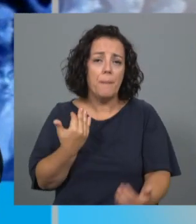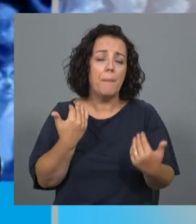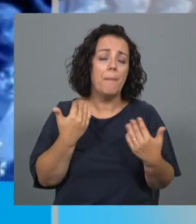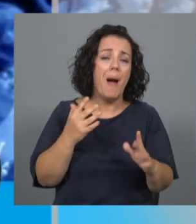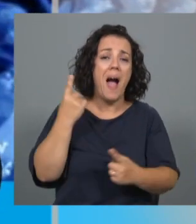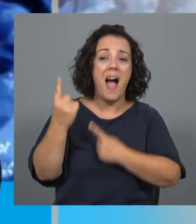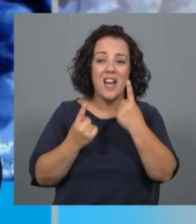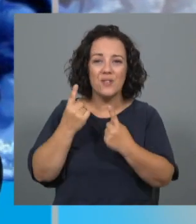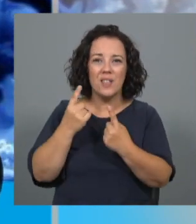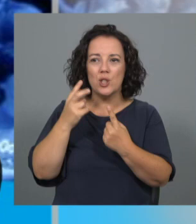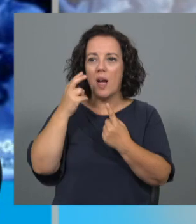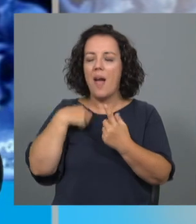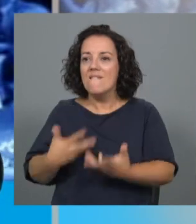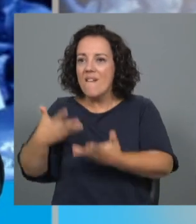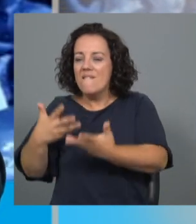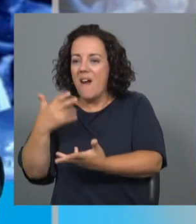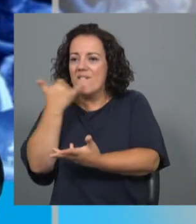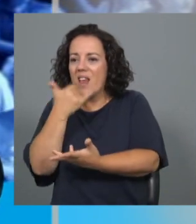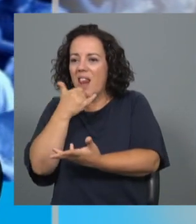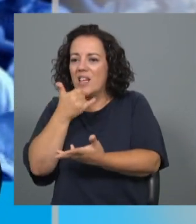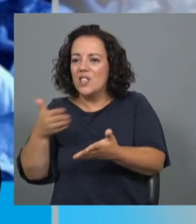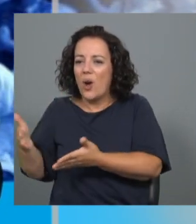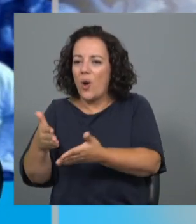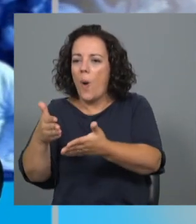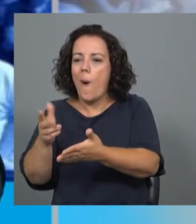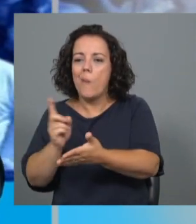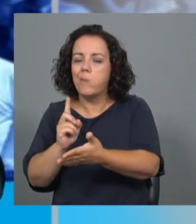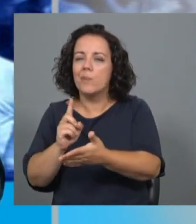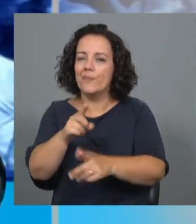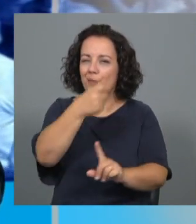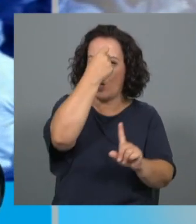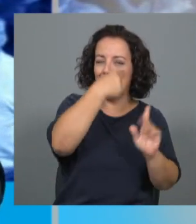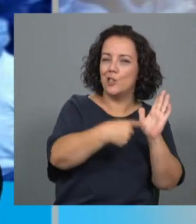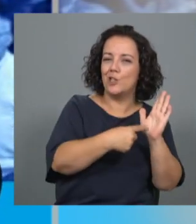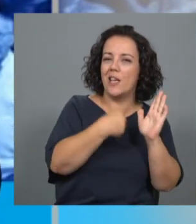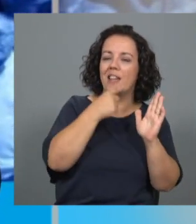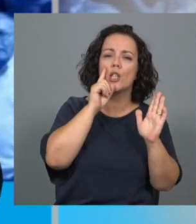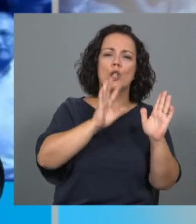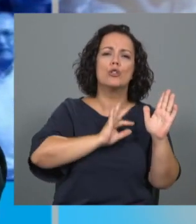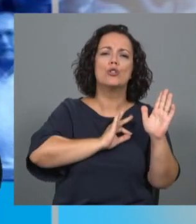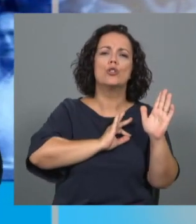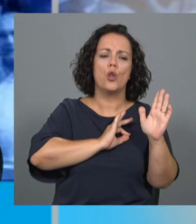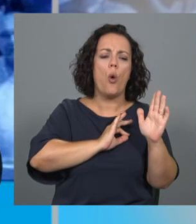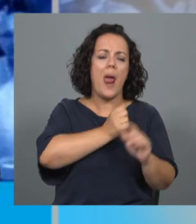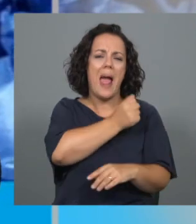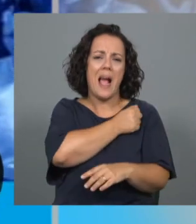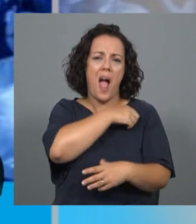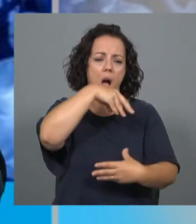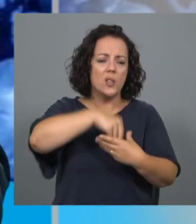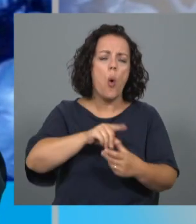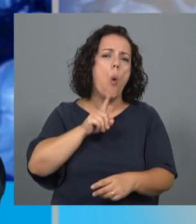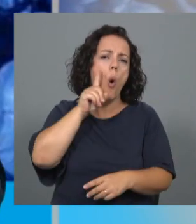a podem encontrar. É aquela famosa parábola da senhora que perde uma agulha dentro de casa, onde